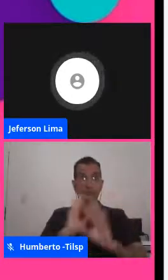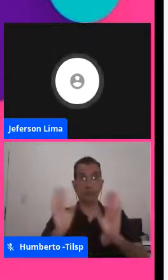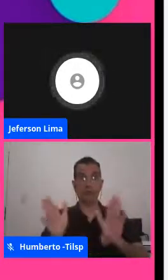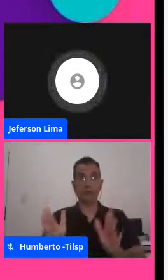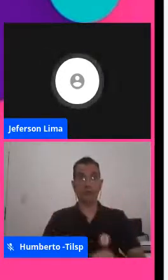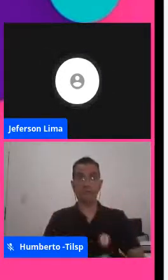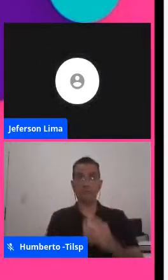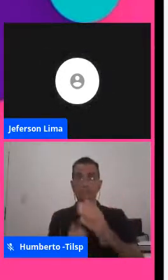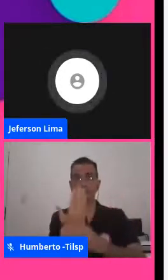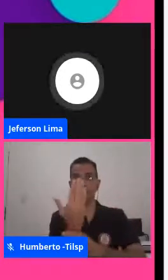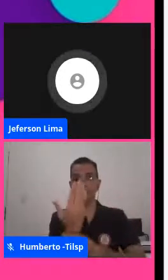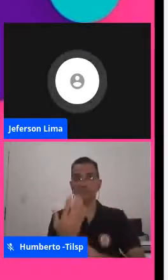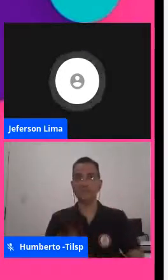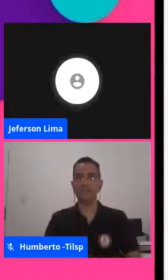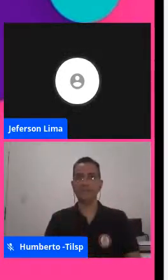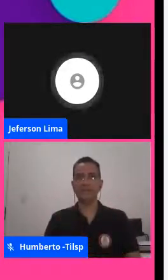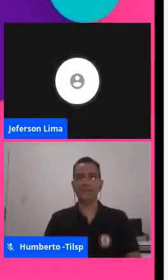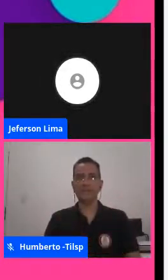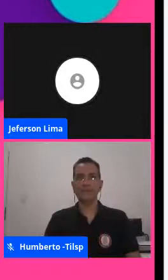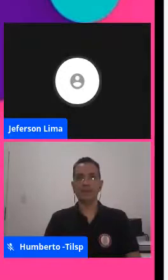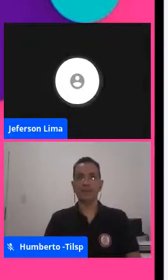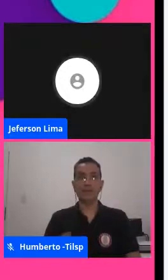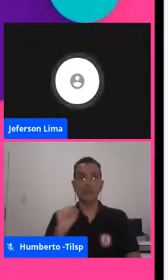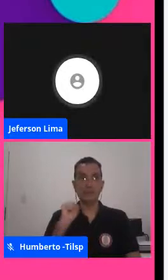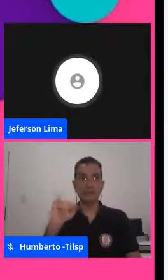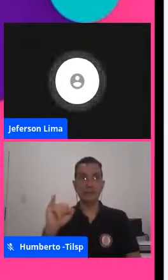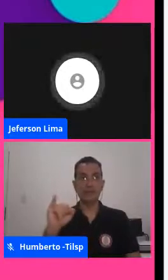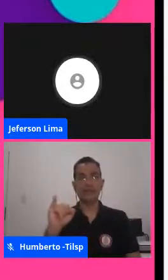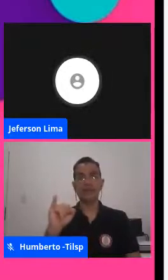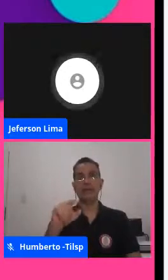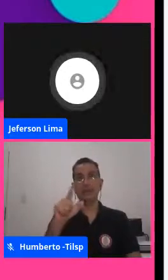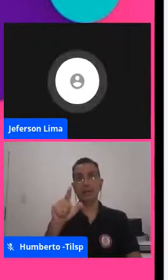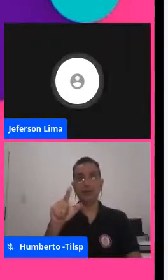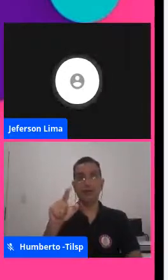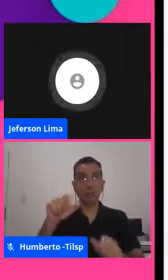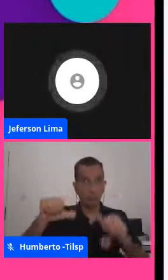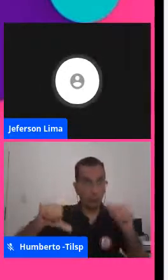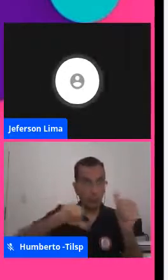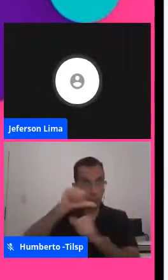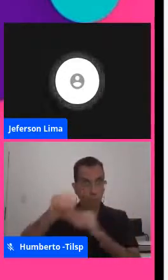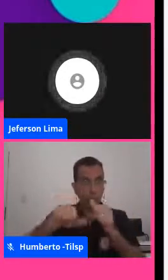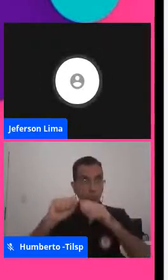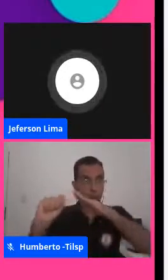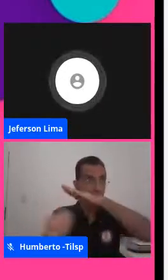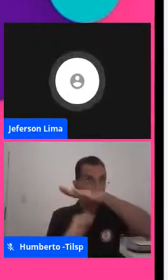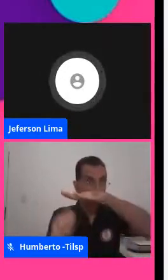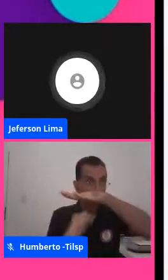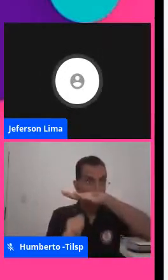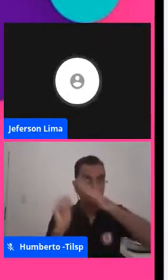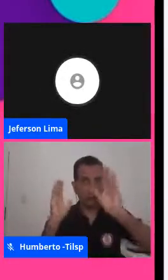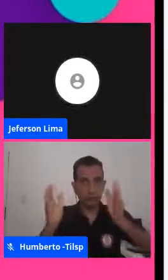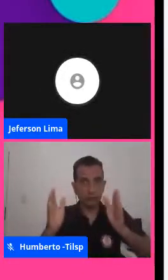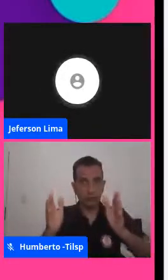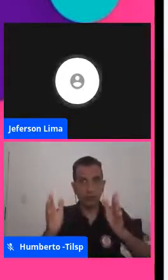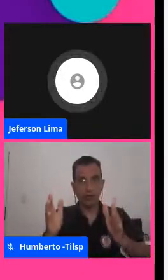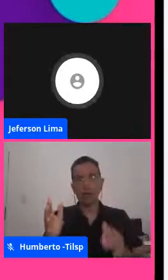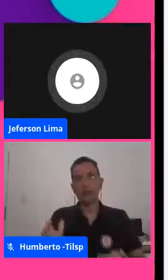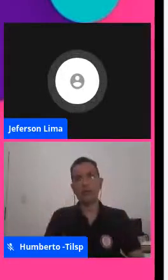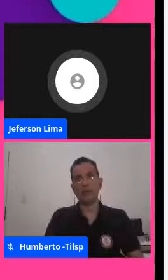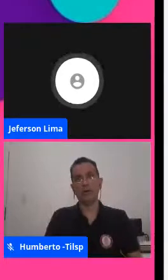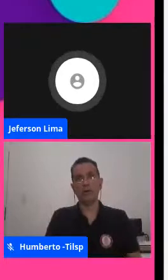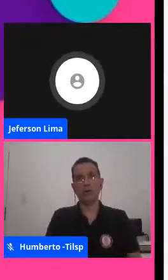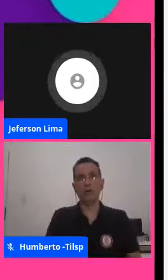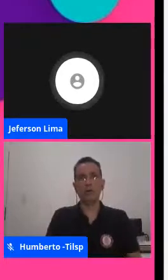o único recurso que atualmente mudou foi que no começo do ano o Google desativou o ambiente do Node 8, porque o Node 8